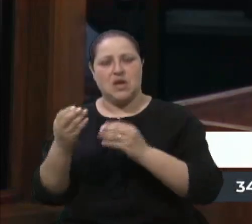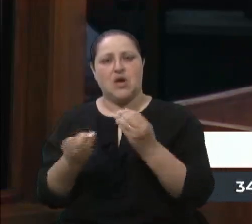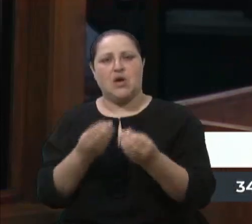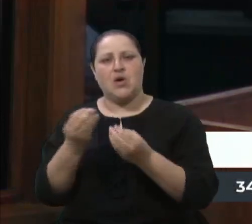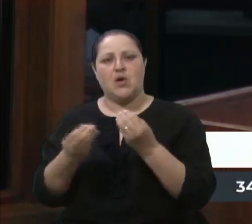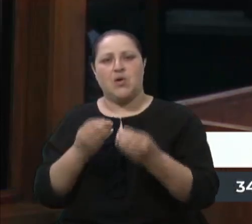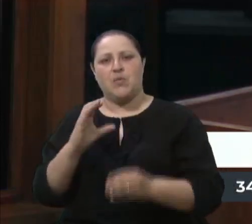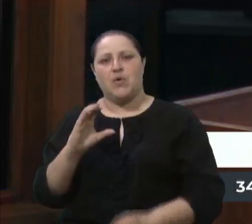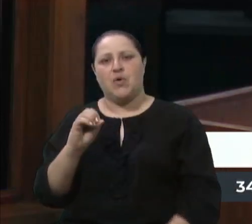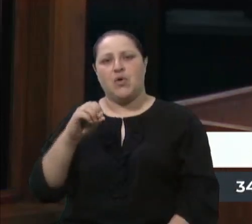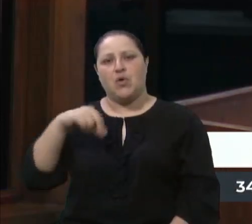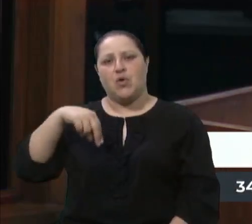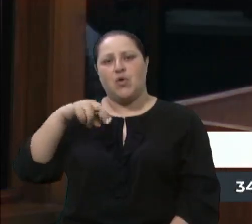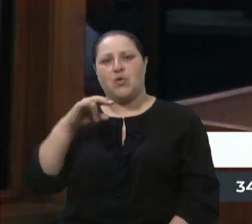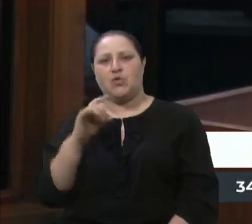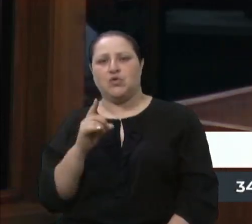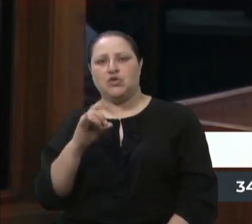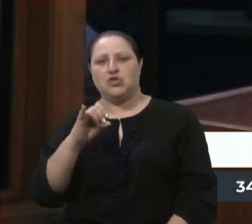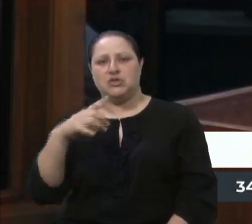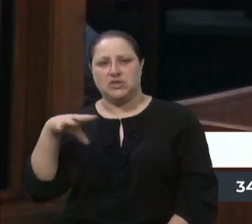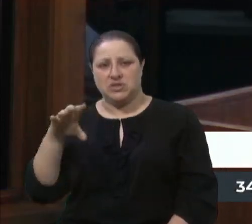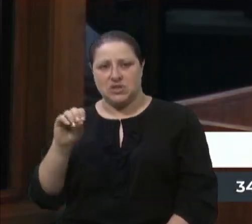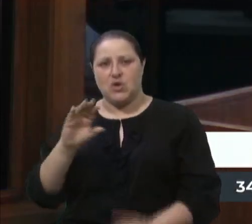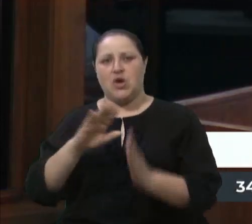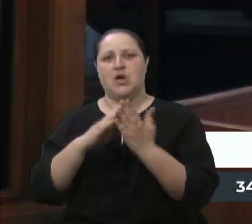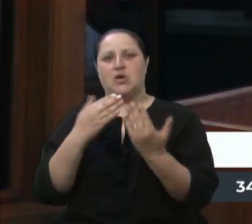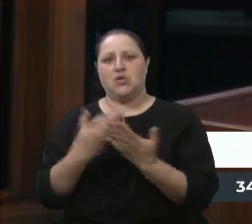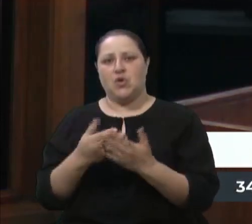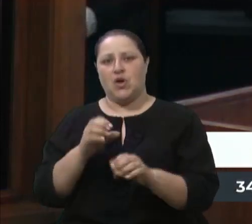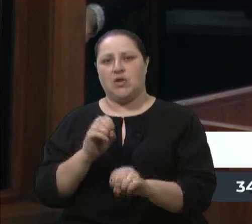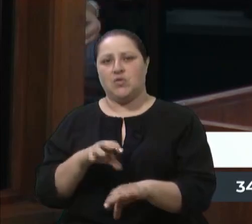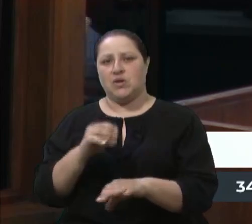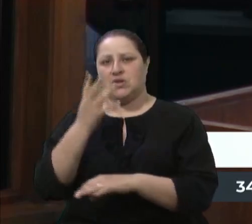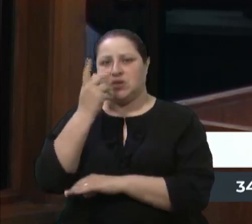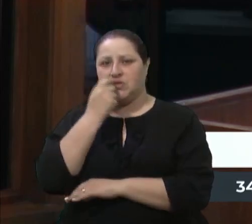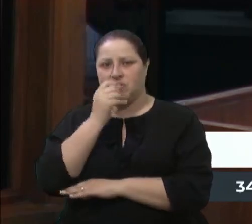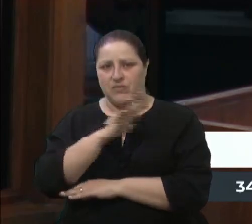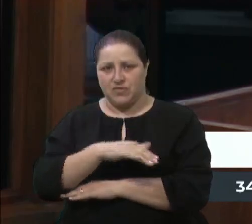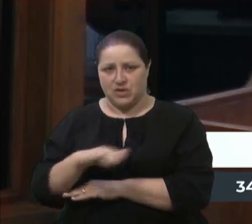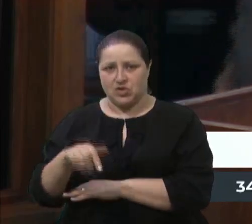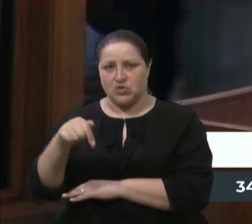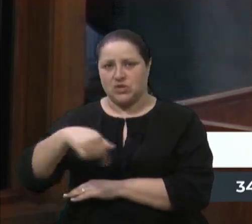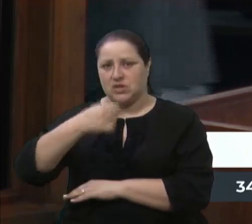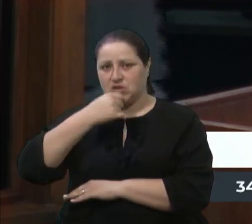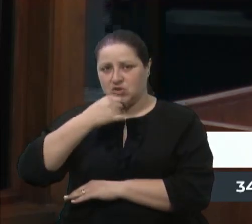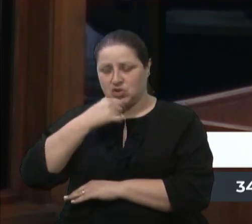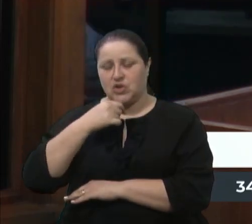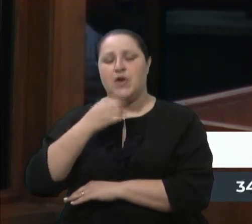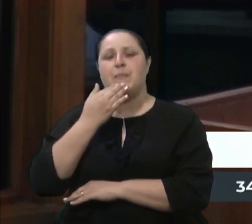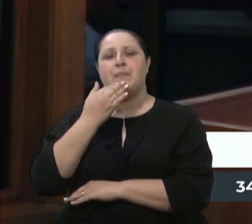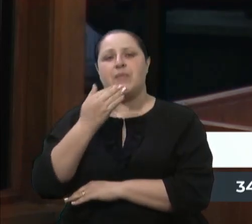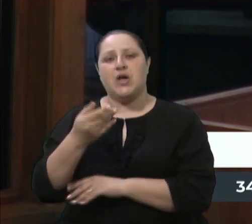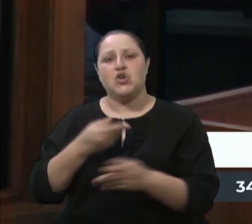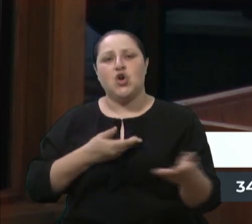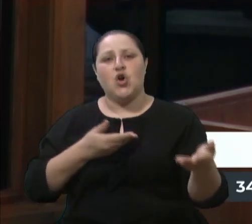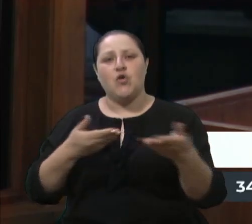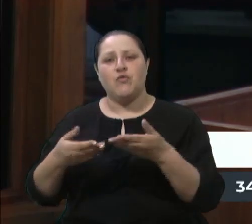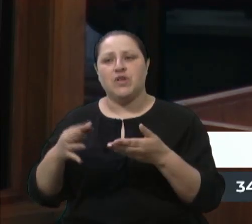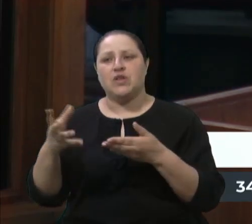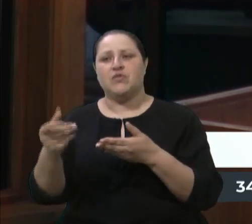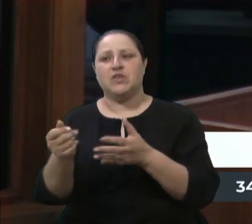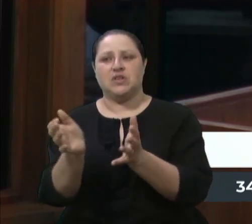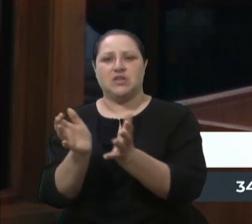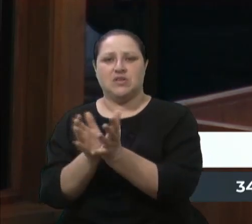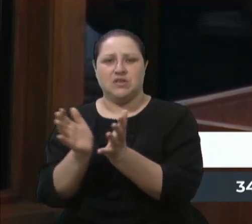de escolas de educação infantil do município. Convido que os colegas visitem as escolas